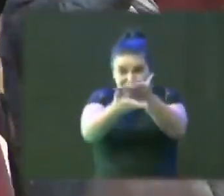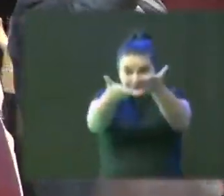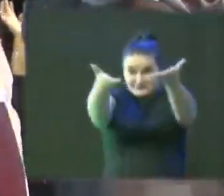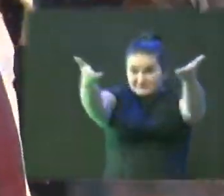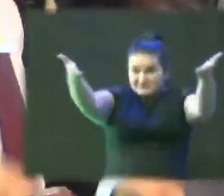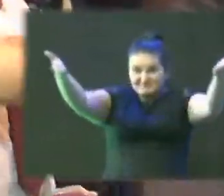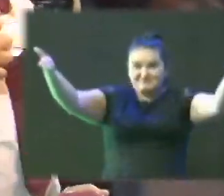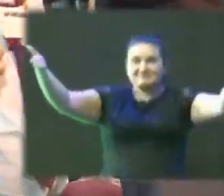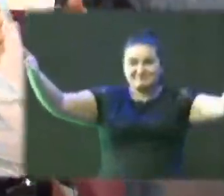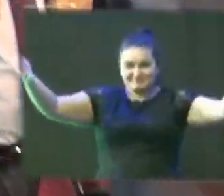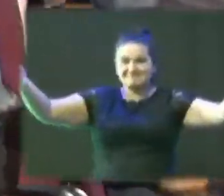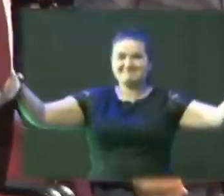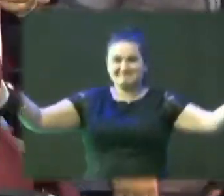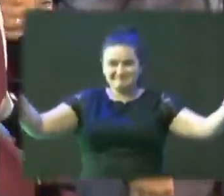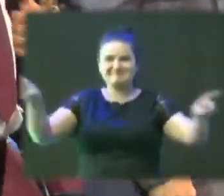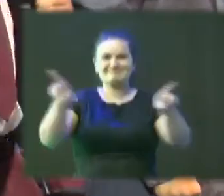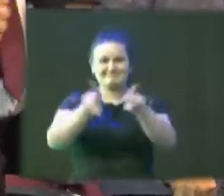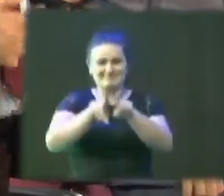os